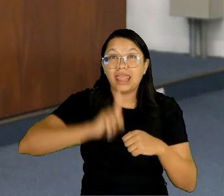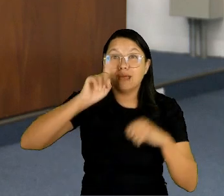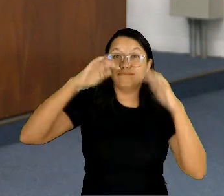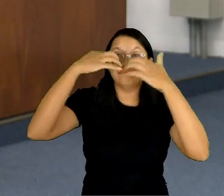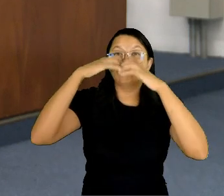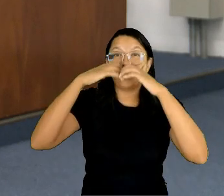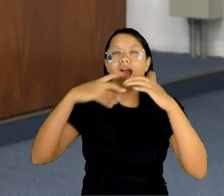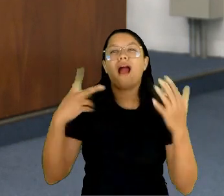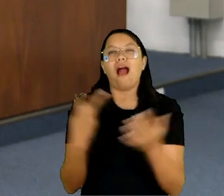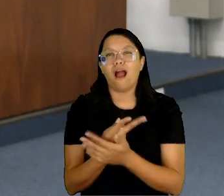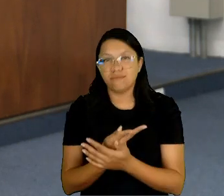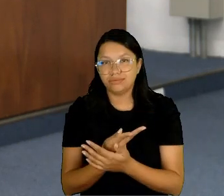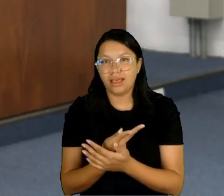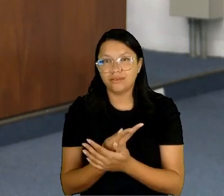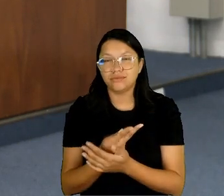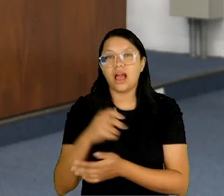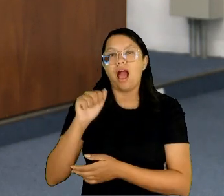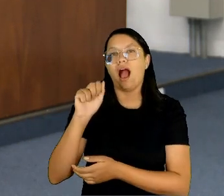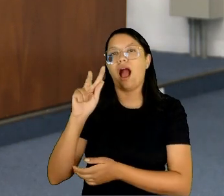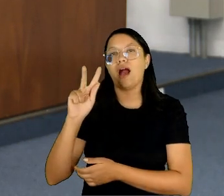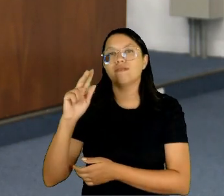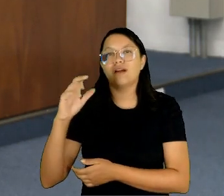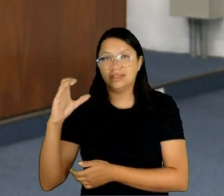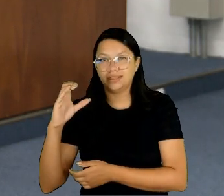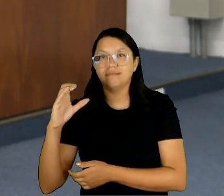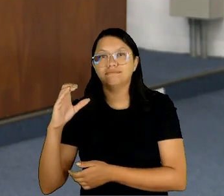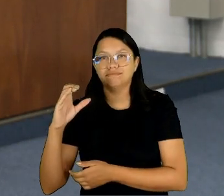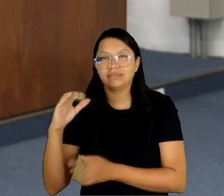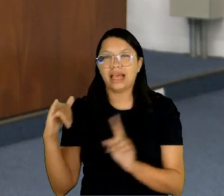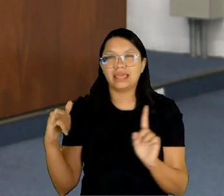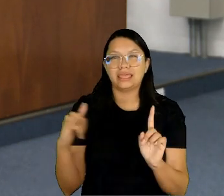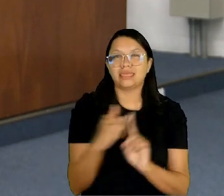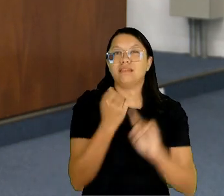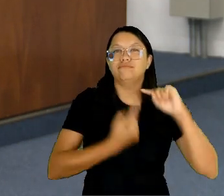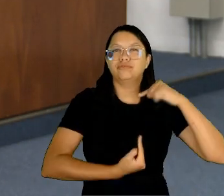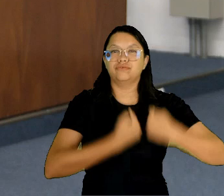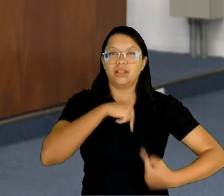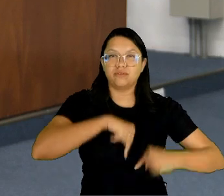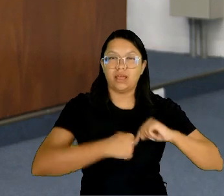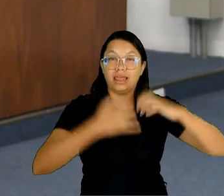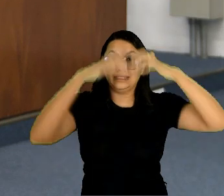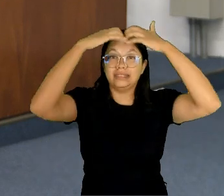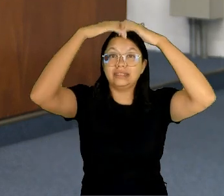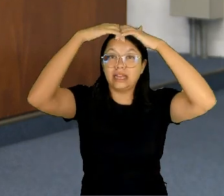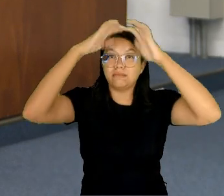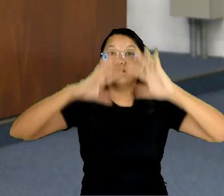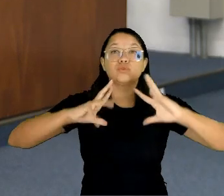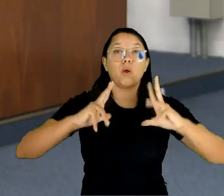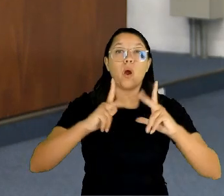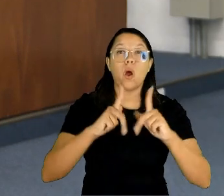no cérebro, é o que acontece do AVC, o acidente vascular cerebral. São